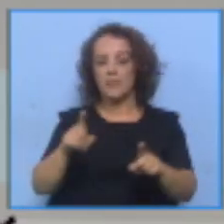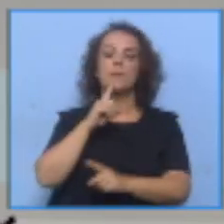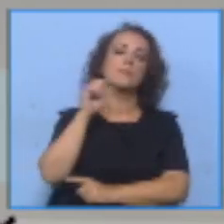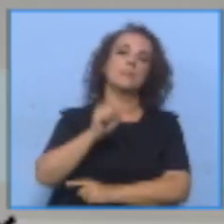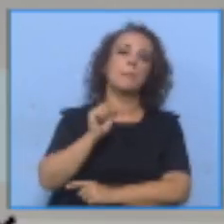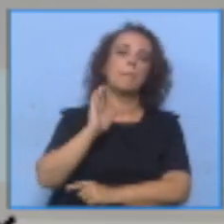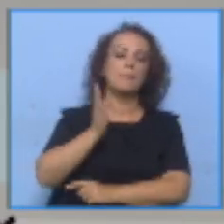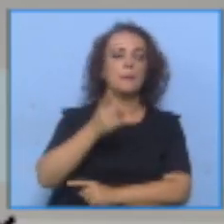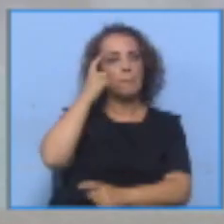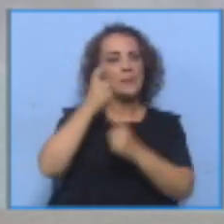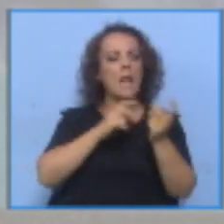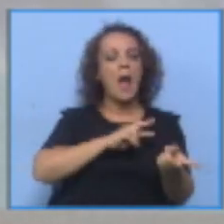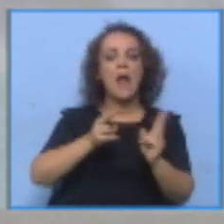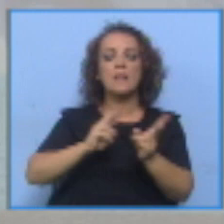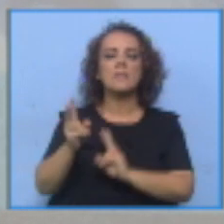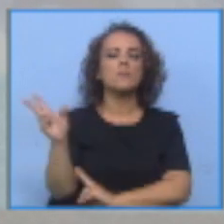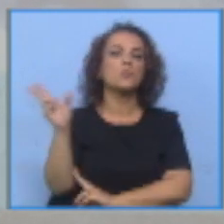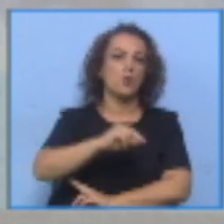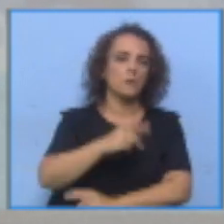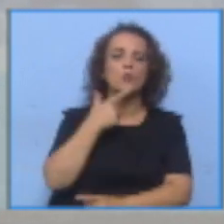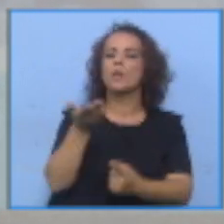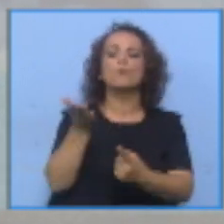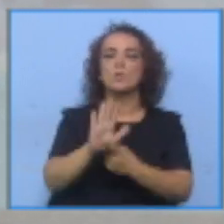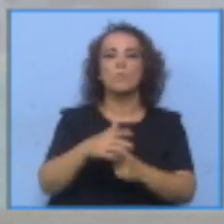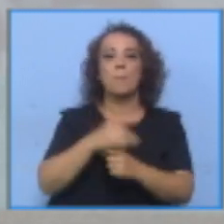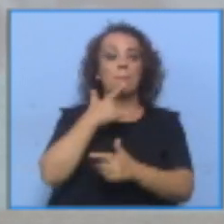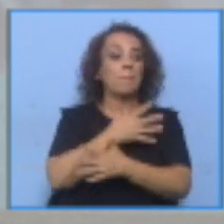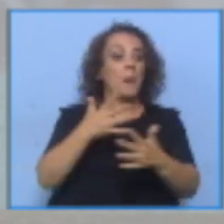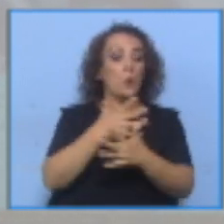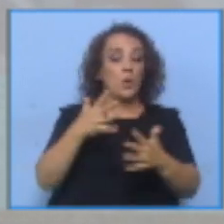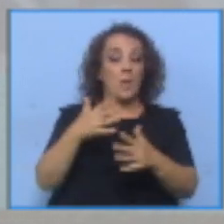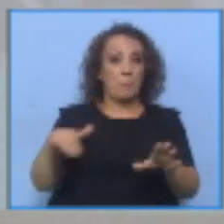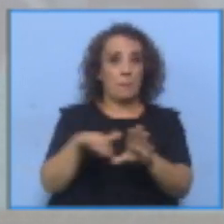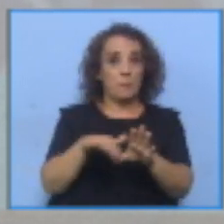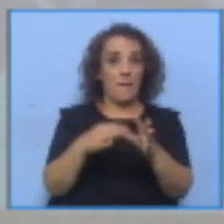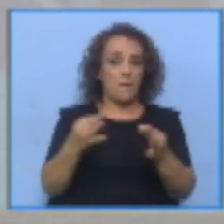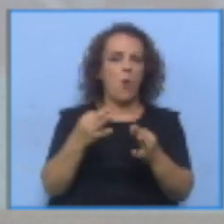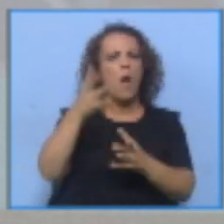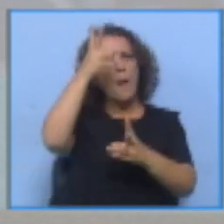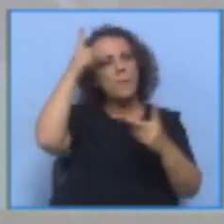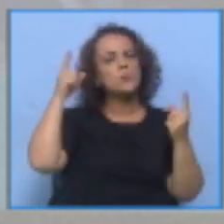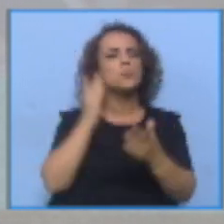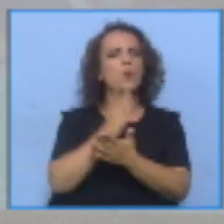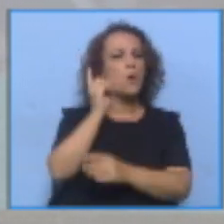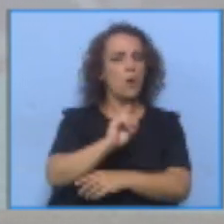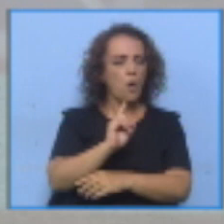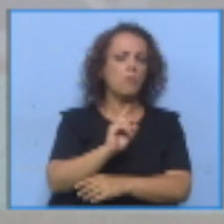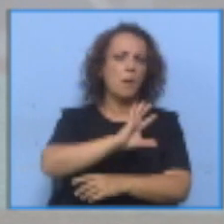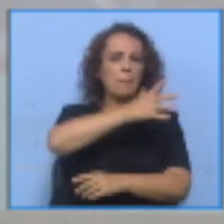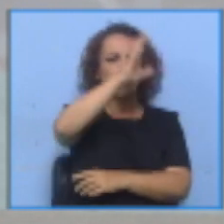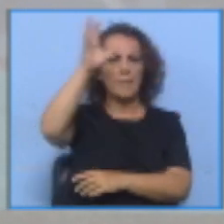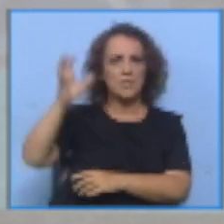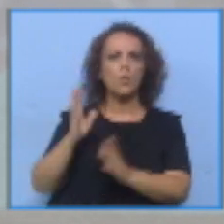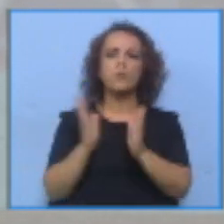pensar em novas alternativas. Por exemplo, a maioria dos que participam, não é só na Amazónia, mas é em quase em todos os países onde